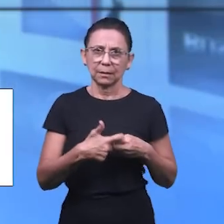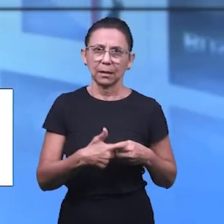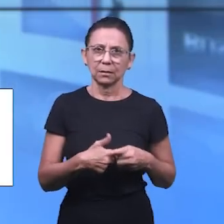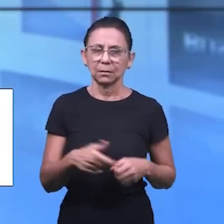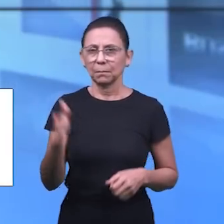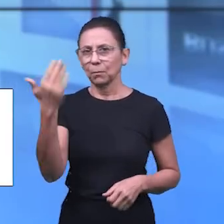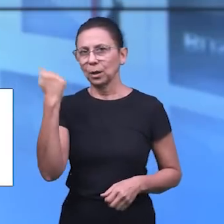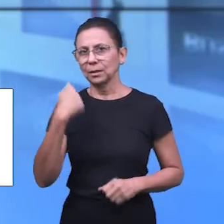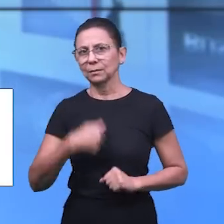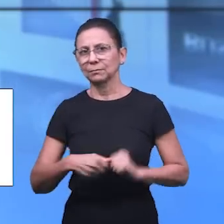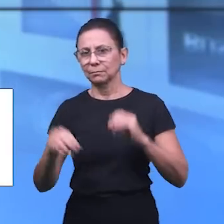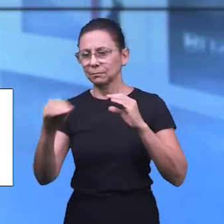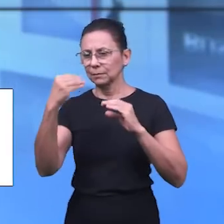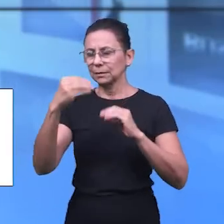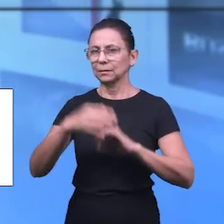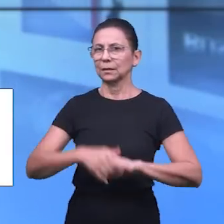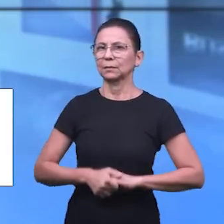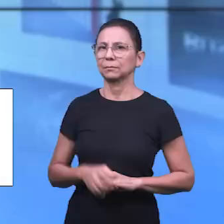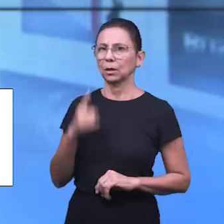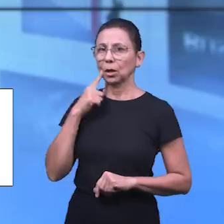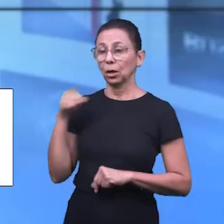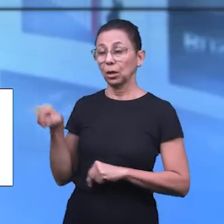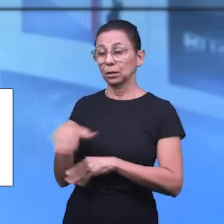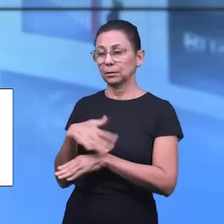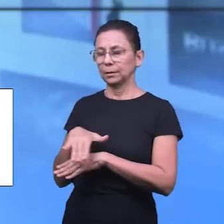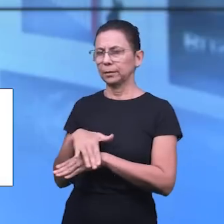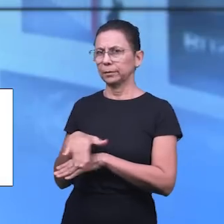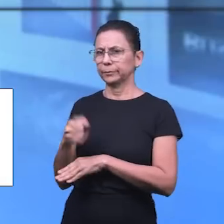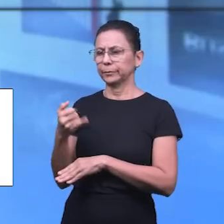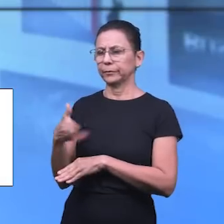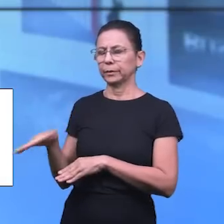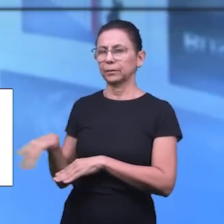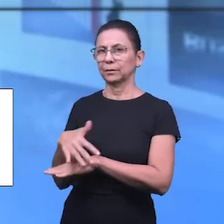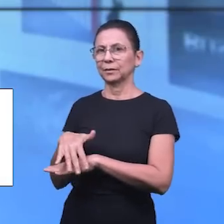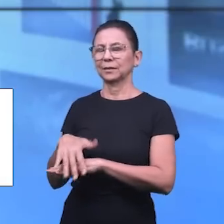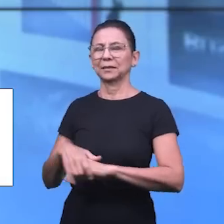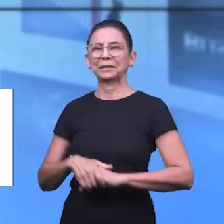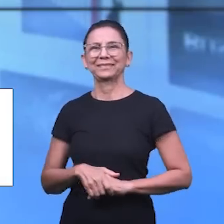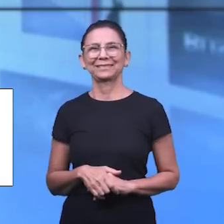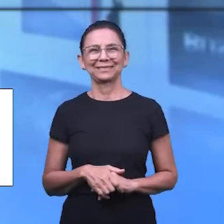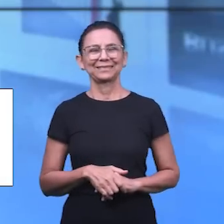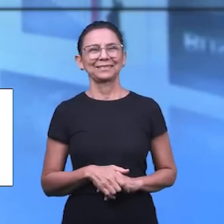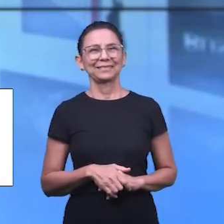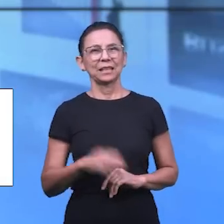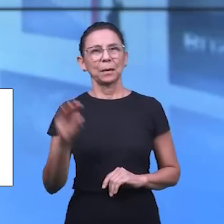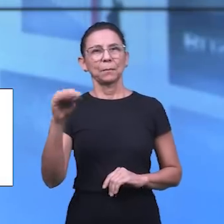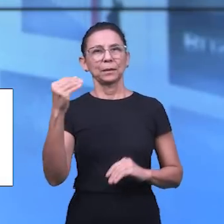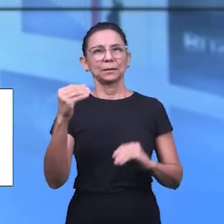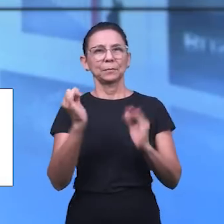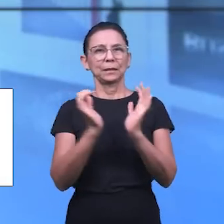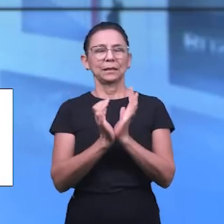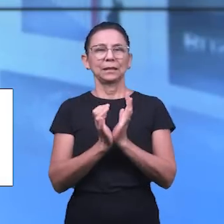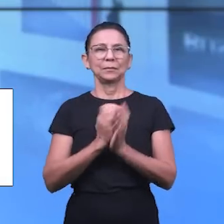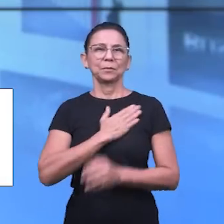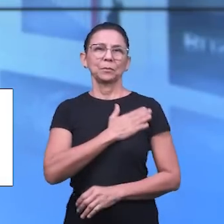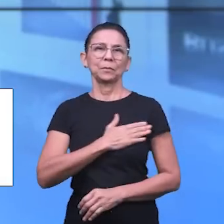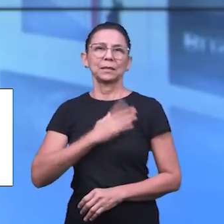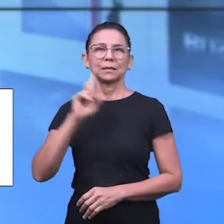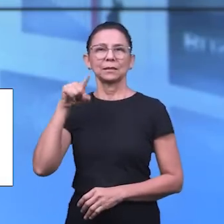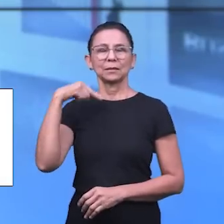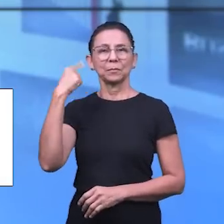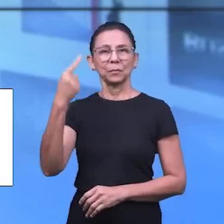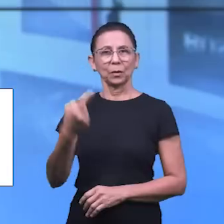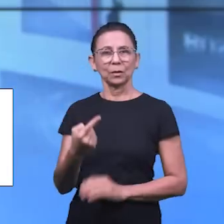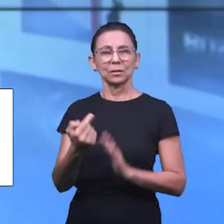cidade, pode mandar pra gente. Mostra o endereço aí, por gentileza. Tá aí na tela, tá aí na tela. Manda pra nossa produção e será um prazer. E na próxima